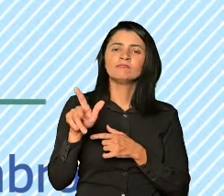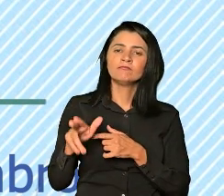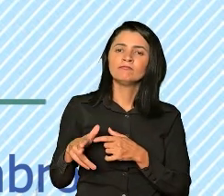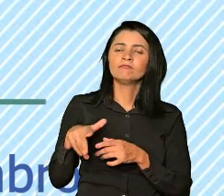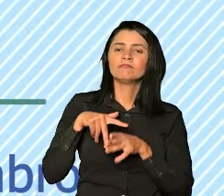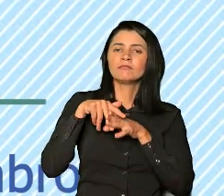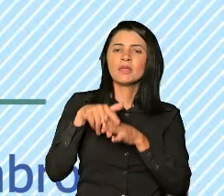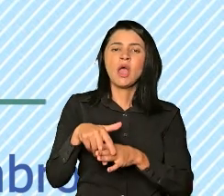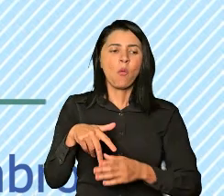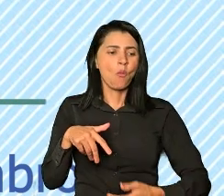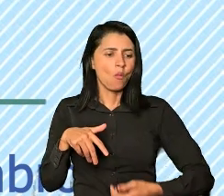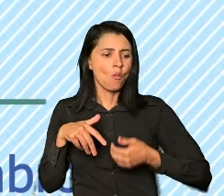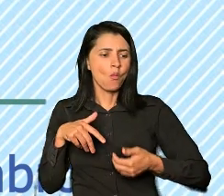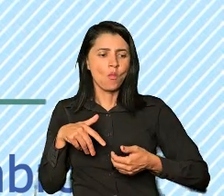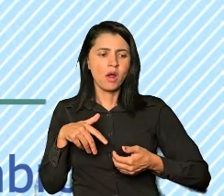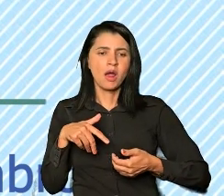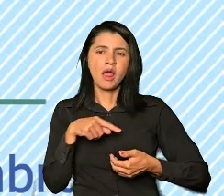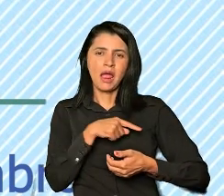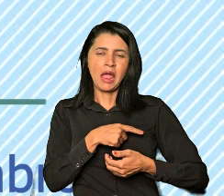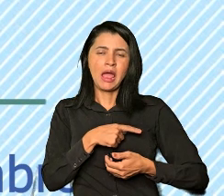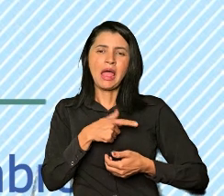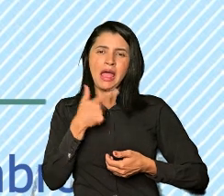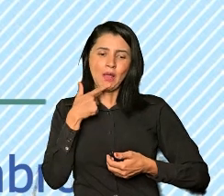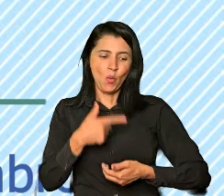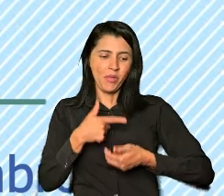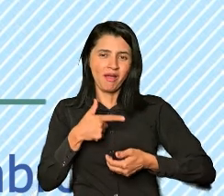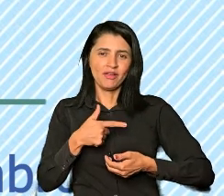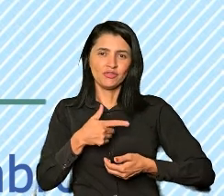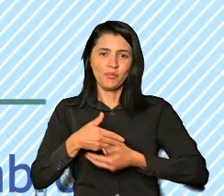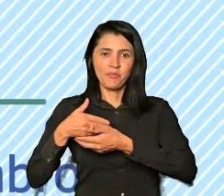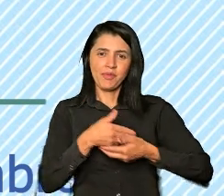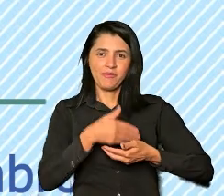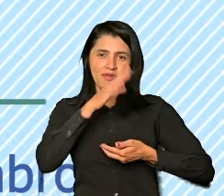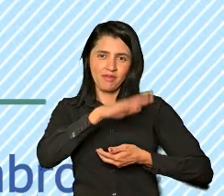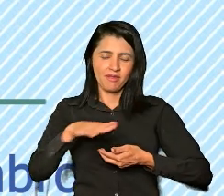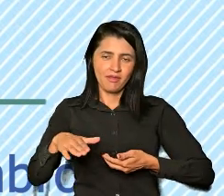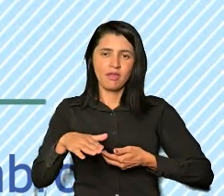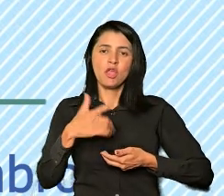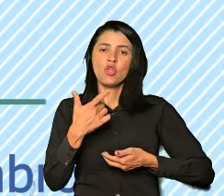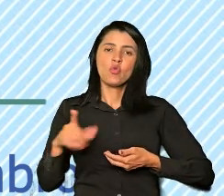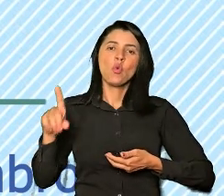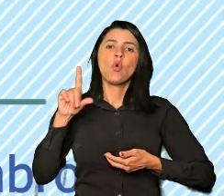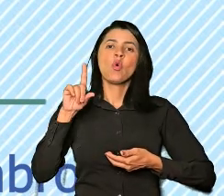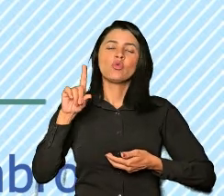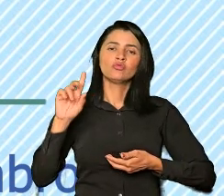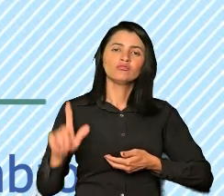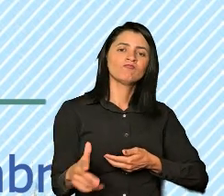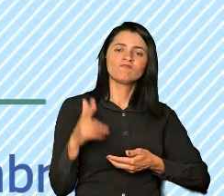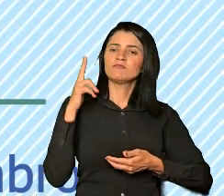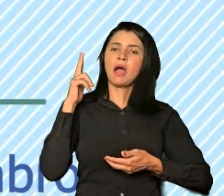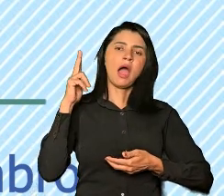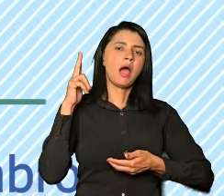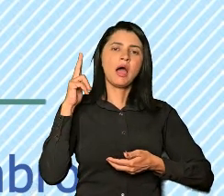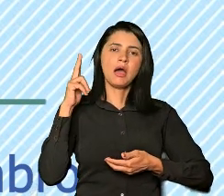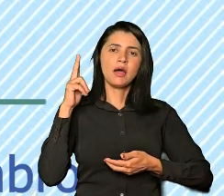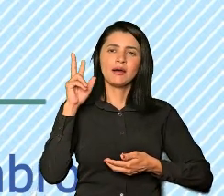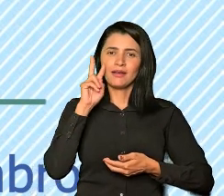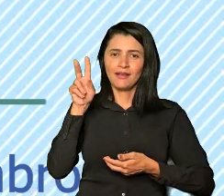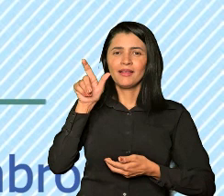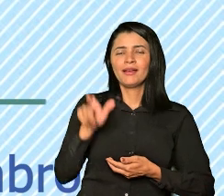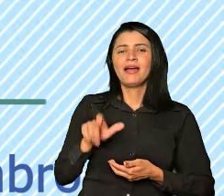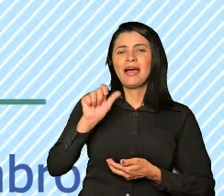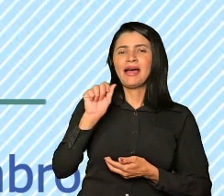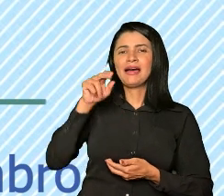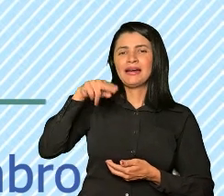uma criança, né, no braço esquerdo, e em outro, uma arma, né? A Anitta Garibaldi,